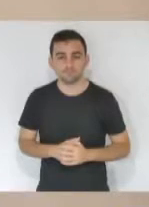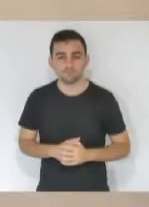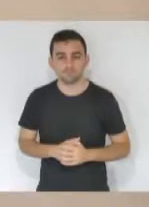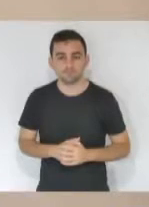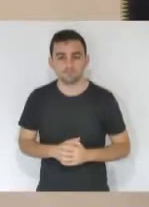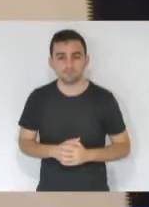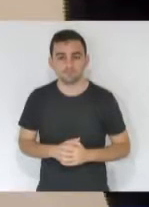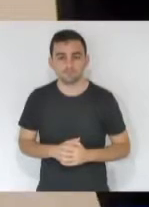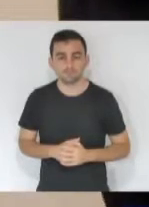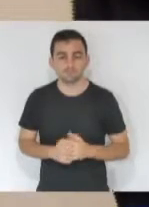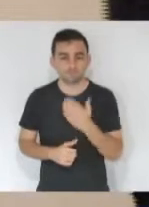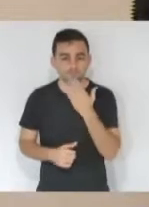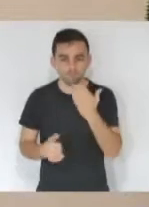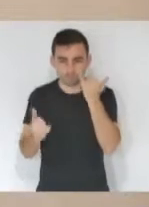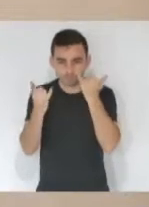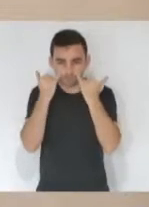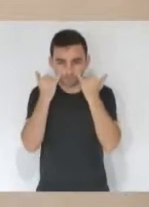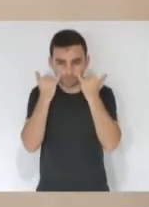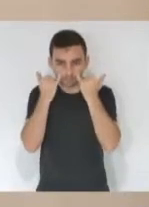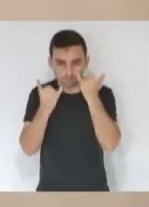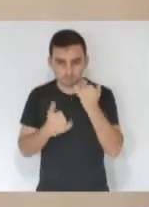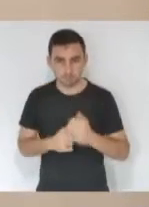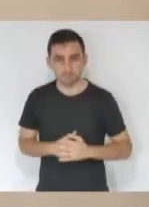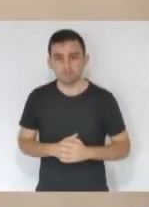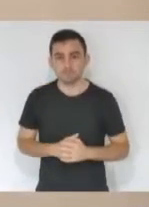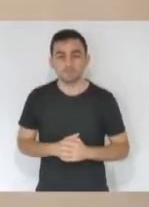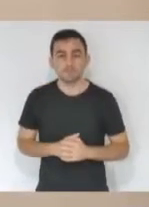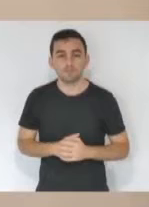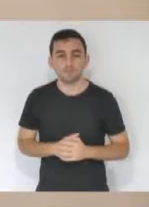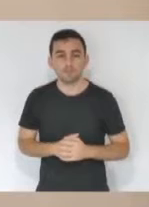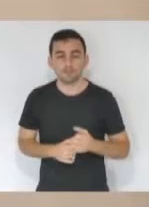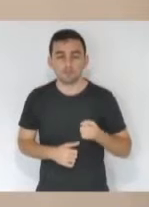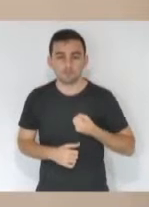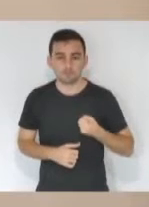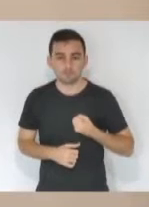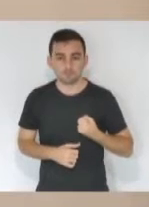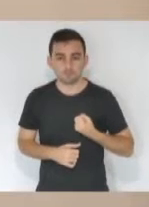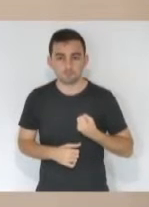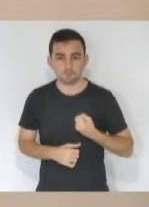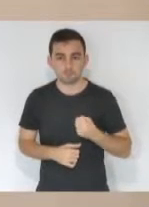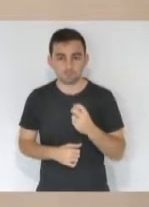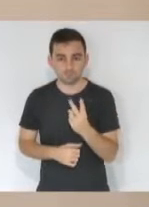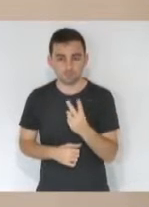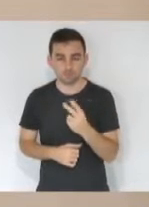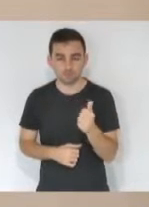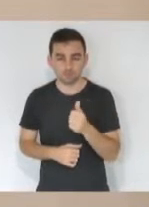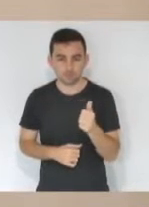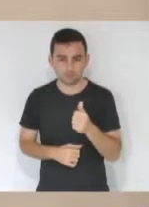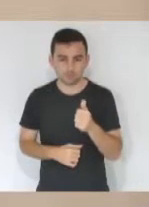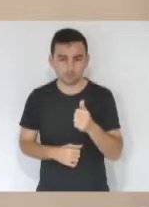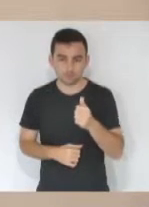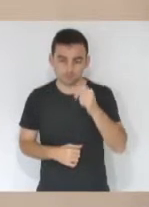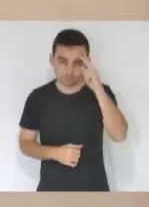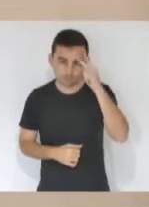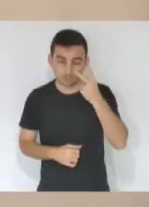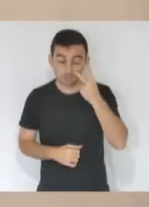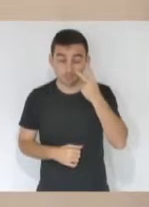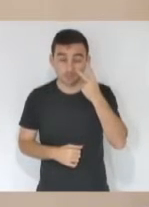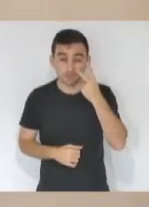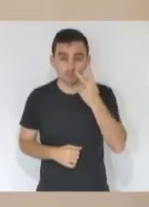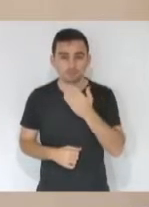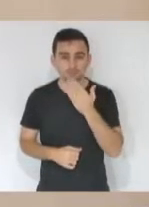pedido de informação de números 211 deputado milton nobre solicita ao secretário de infraestrutura